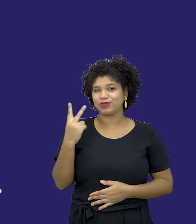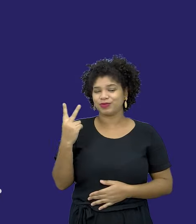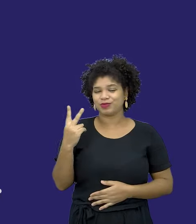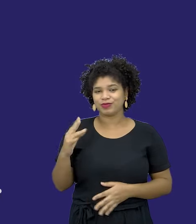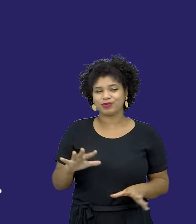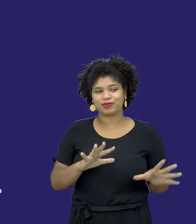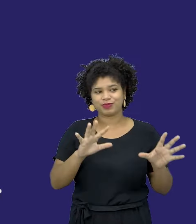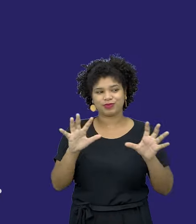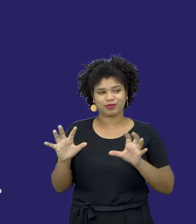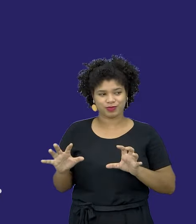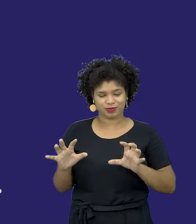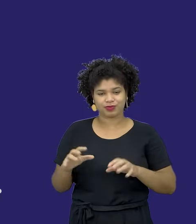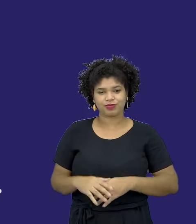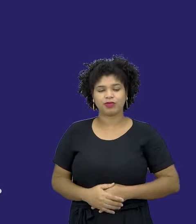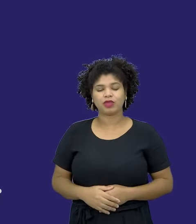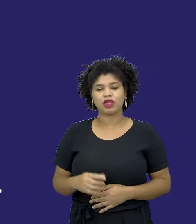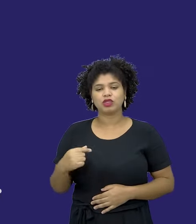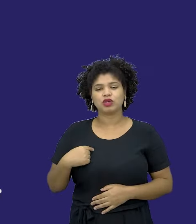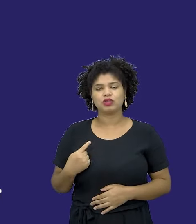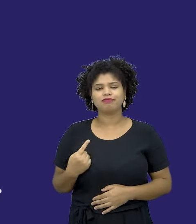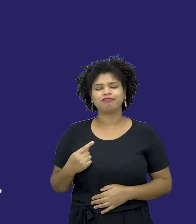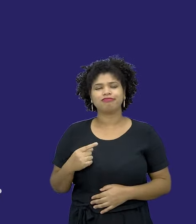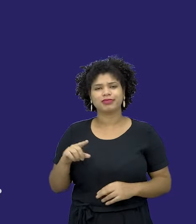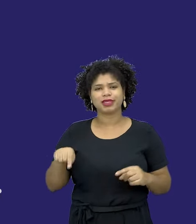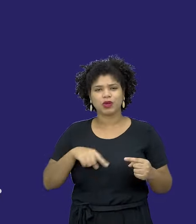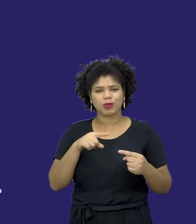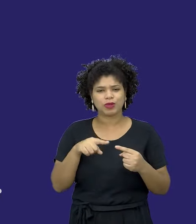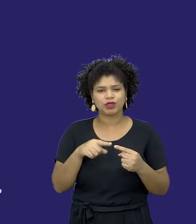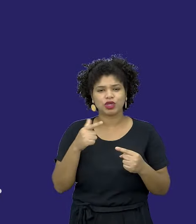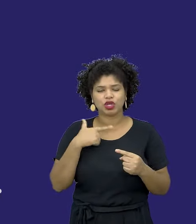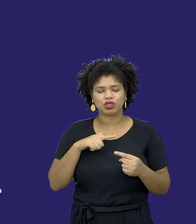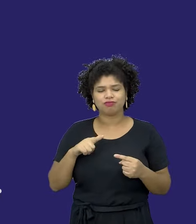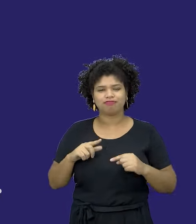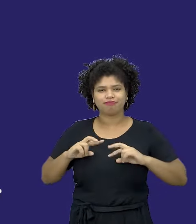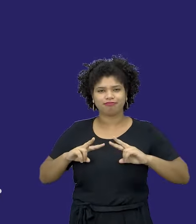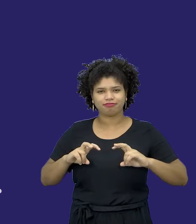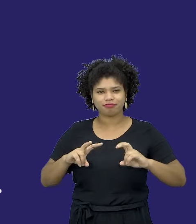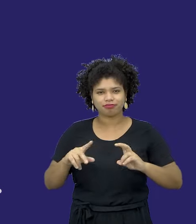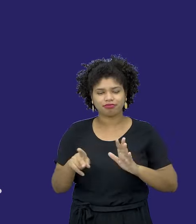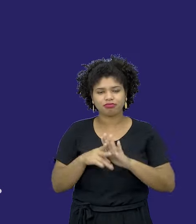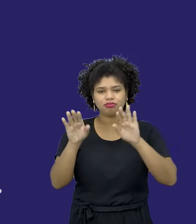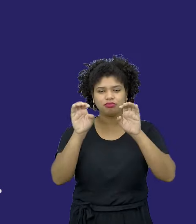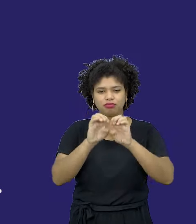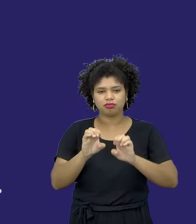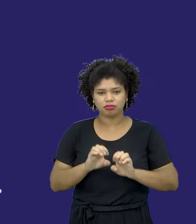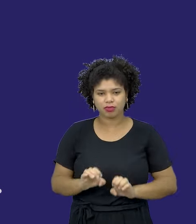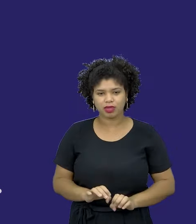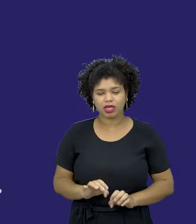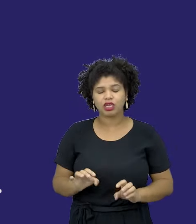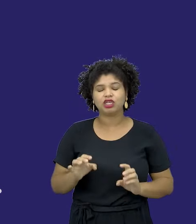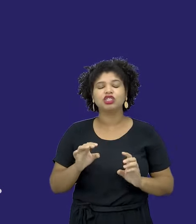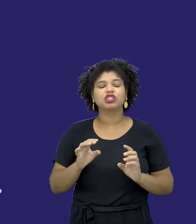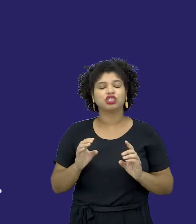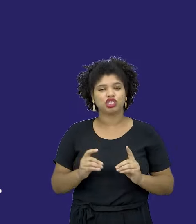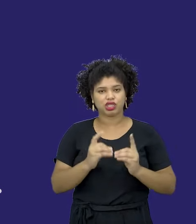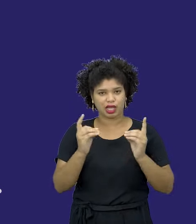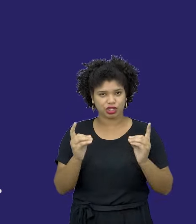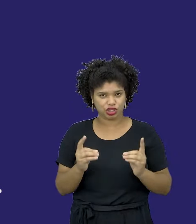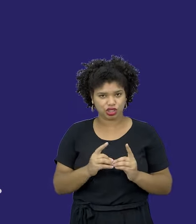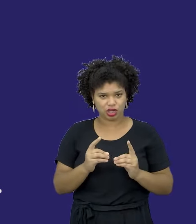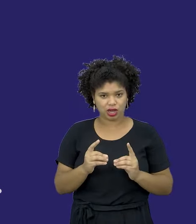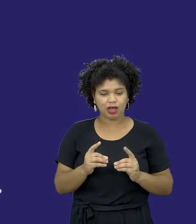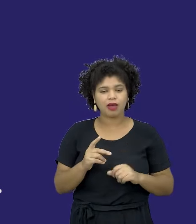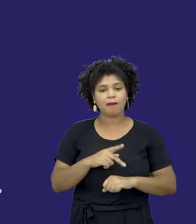segundo momento, que nós vamos procurar fazer o quê? Explorar a estrutura didática pedagógica em uma situação